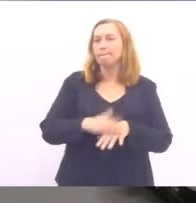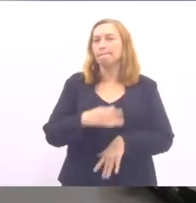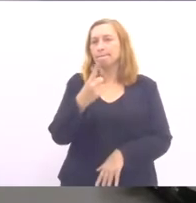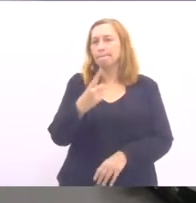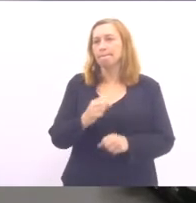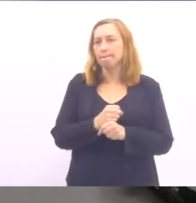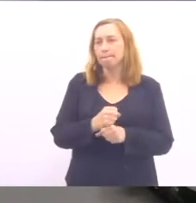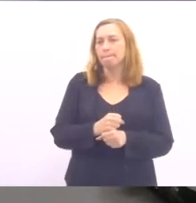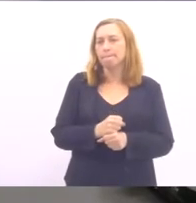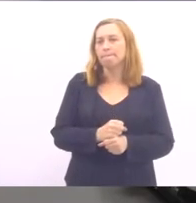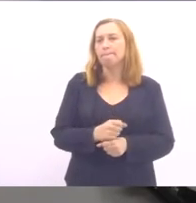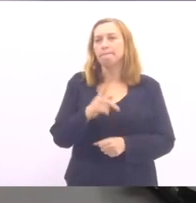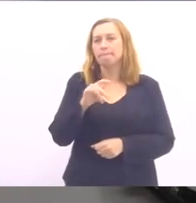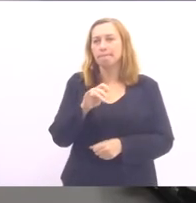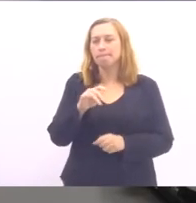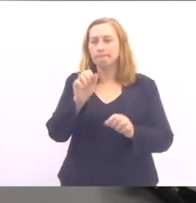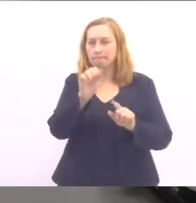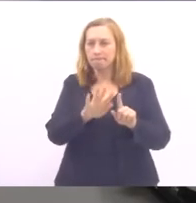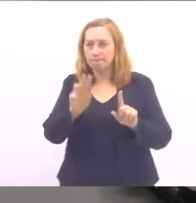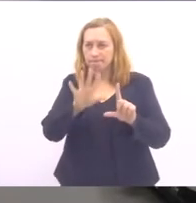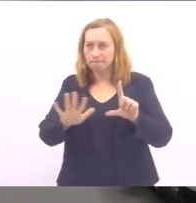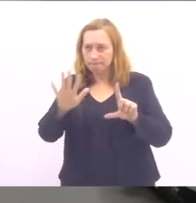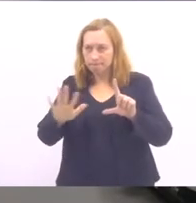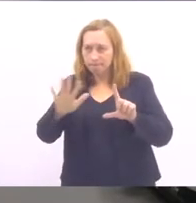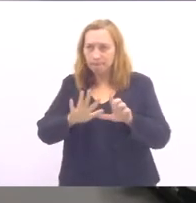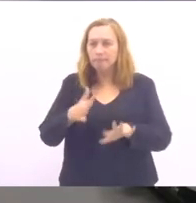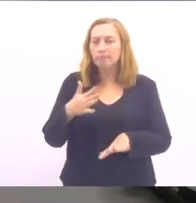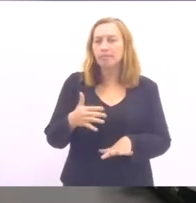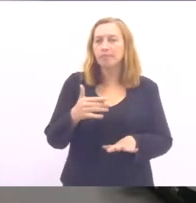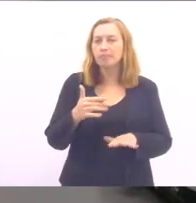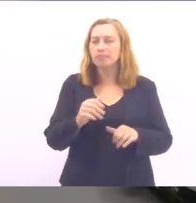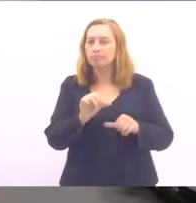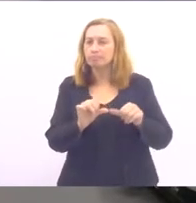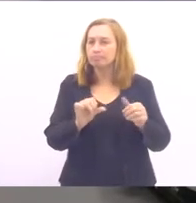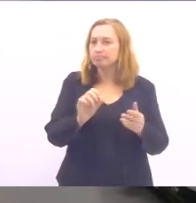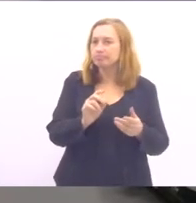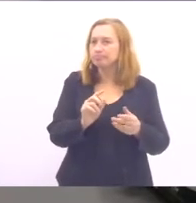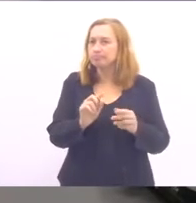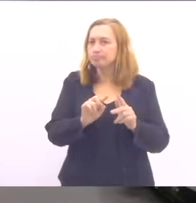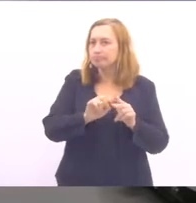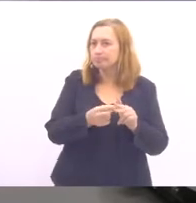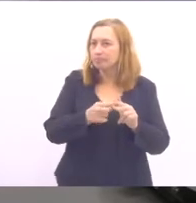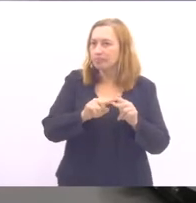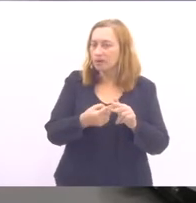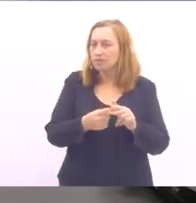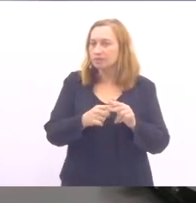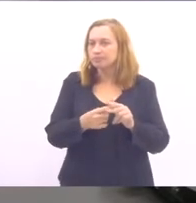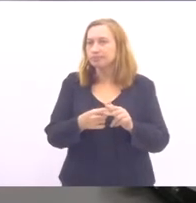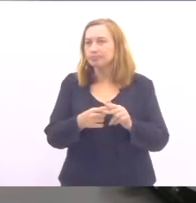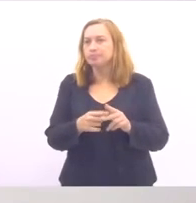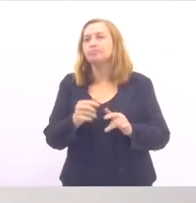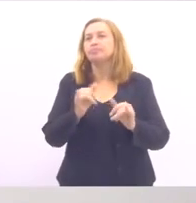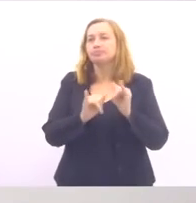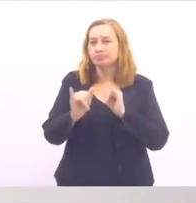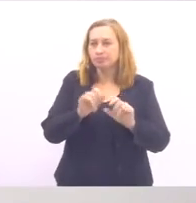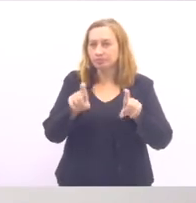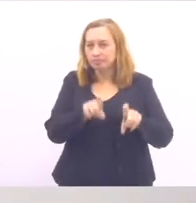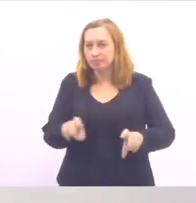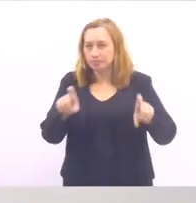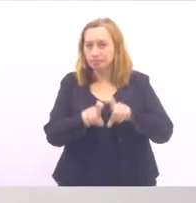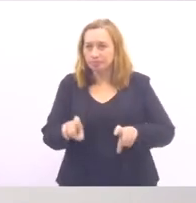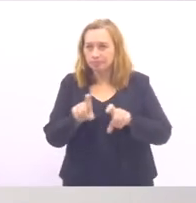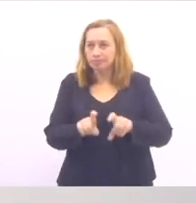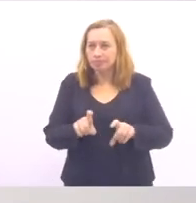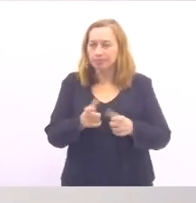o portal. Hoje ele já até sofreu melhorias, né? O nosso pessoal da Gertec, da informática, já fez